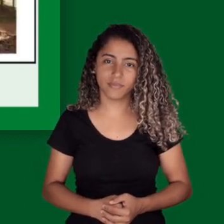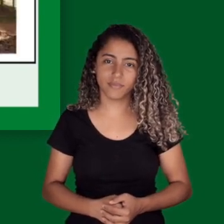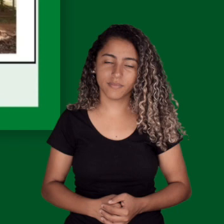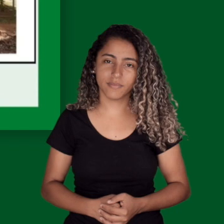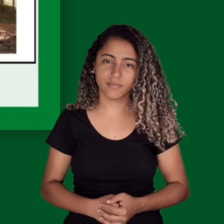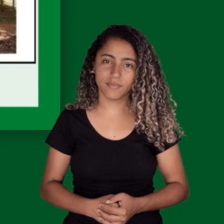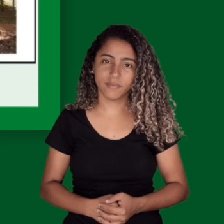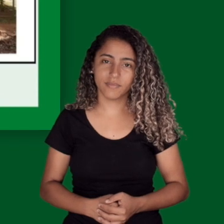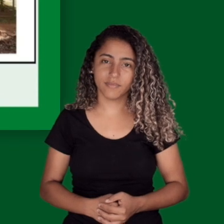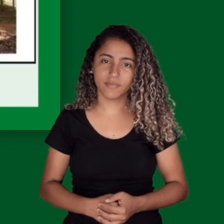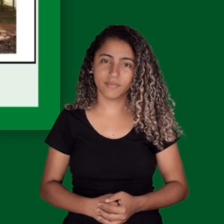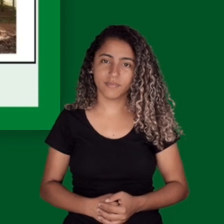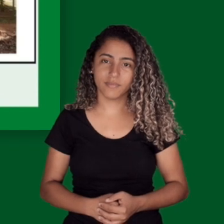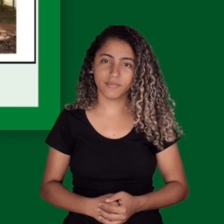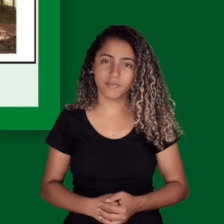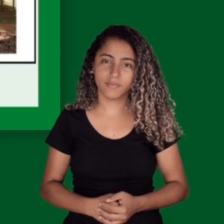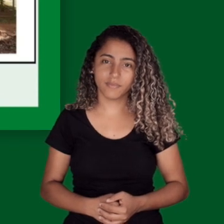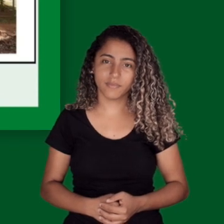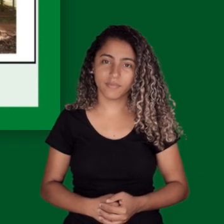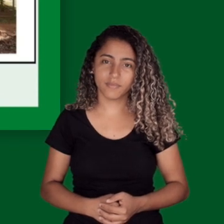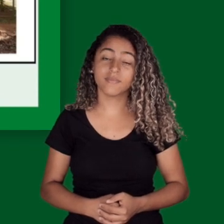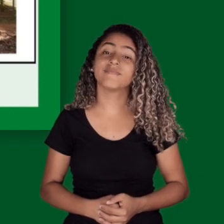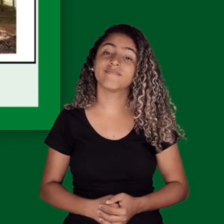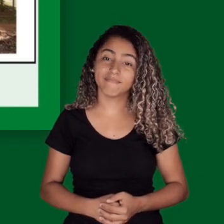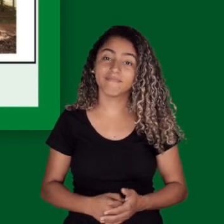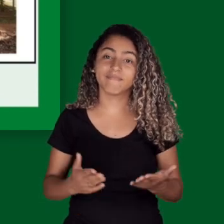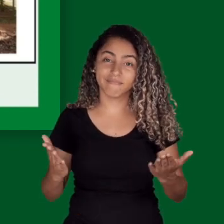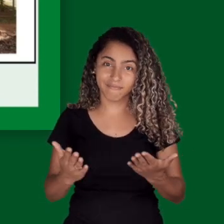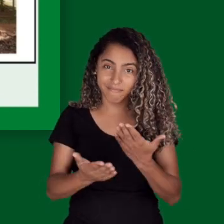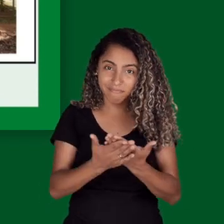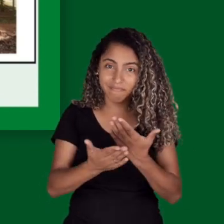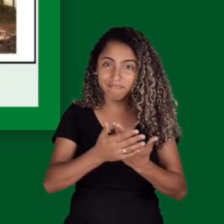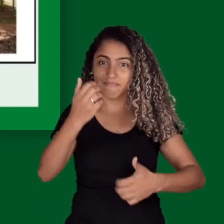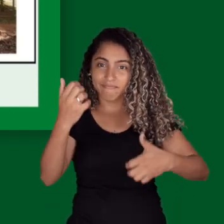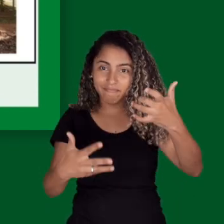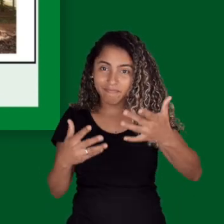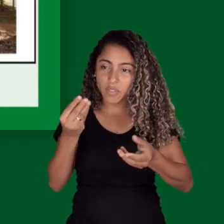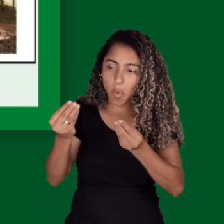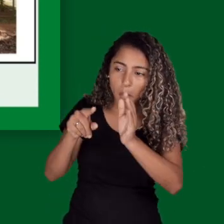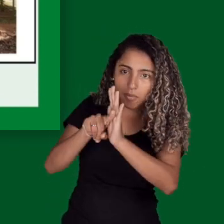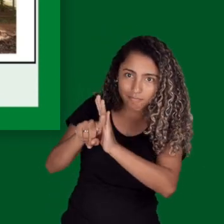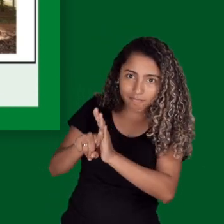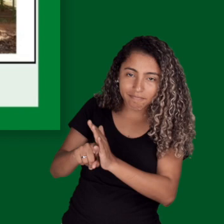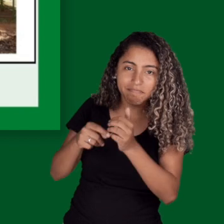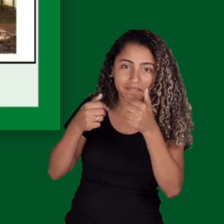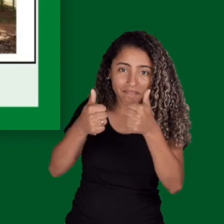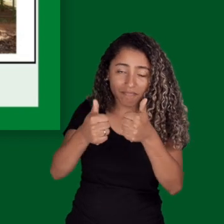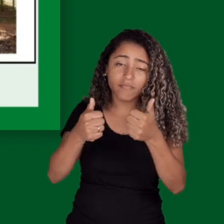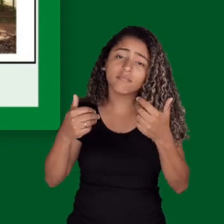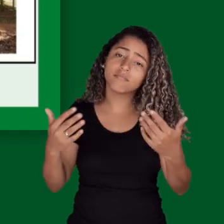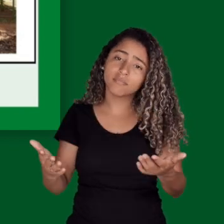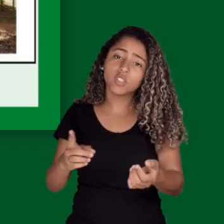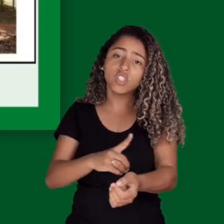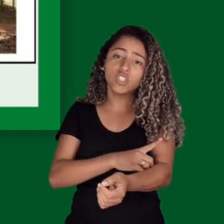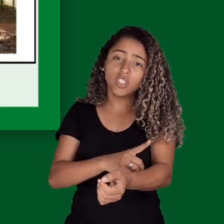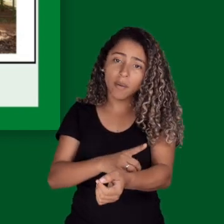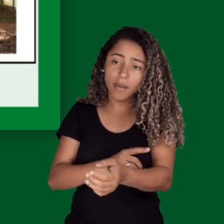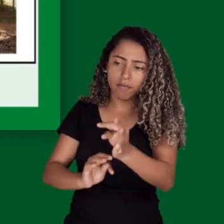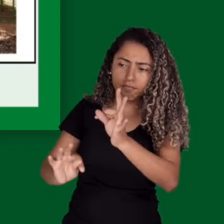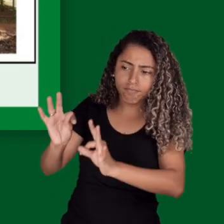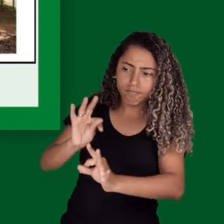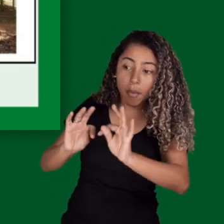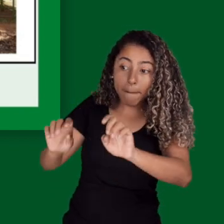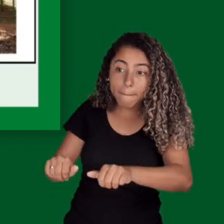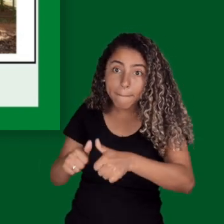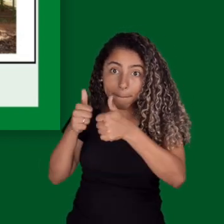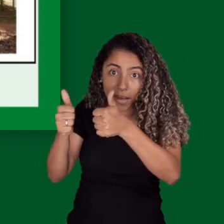Então, para a gente fechar, né, a nossa aula sobre monitorização da glicemia, o tratamento do diabetes